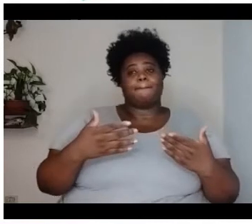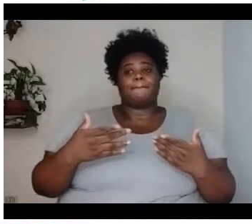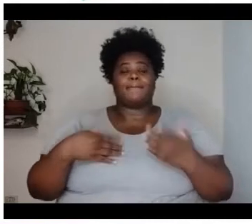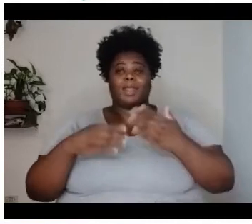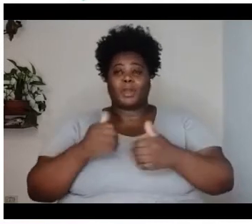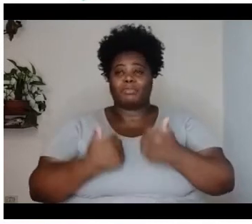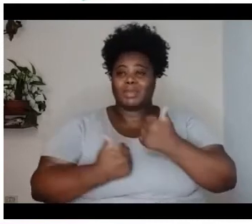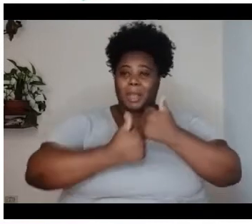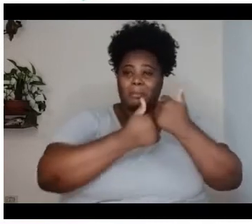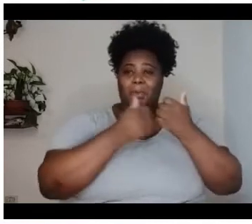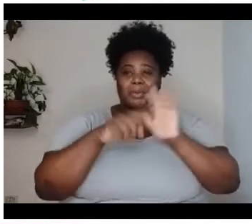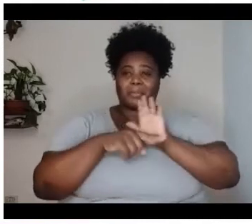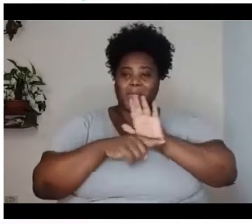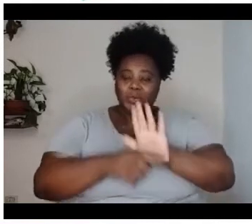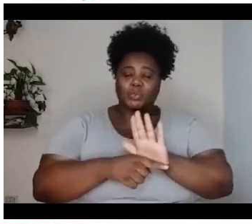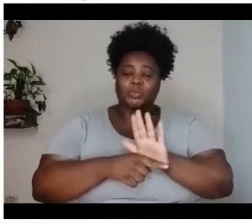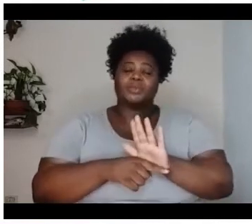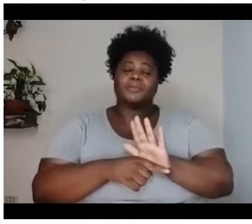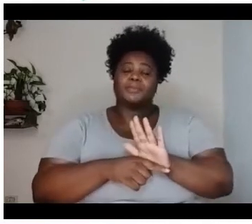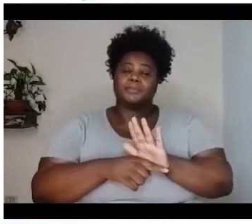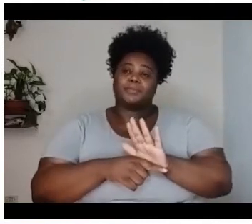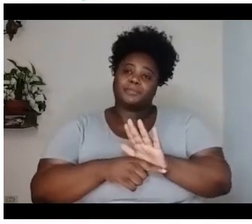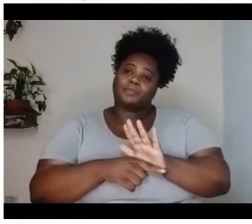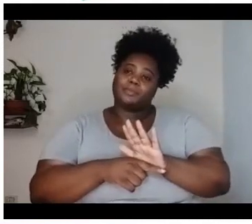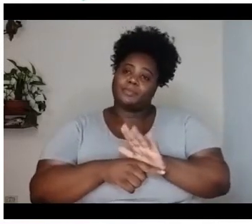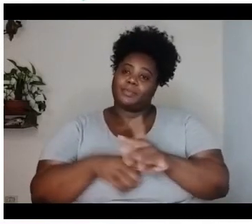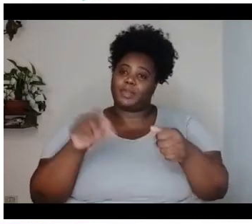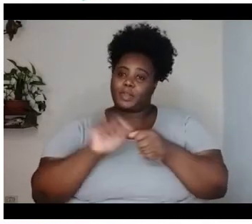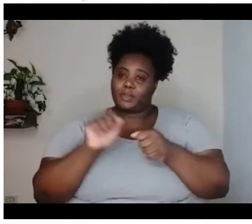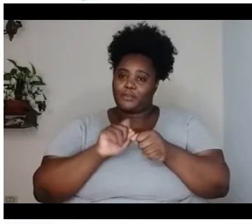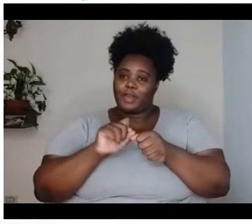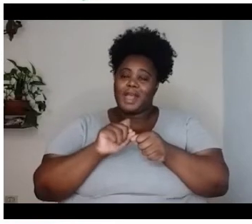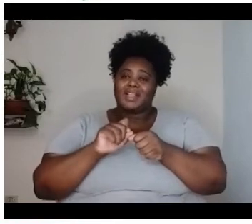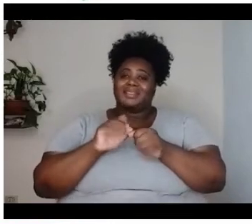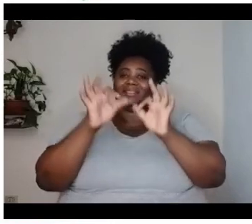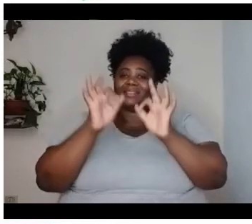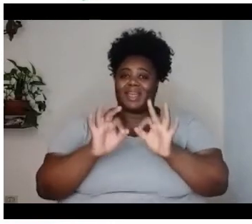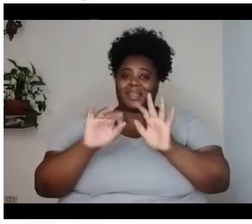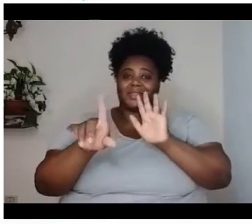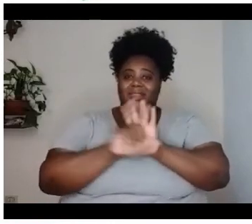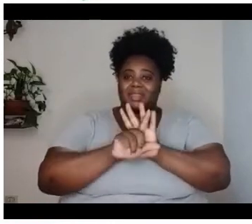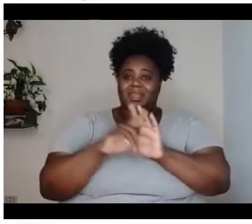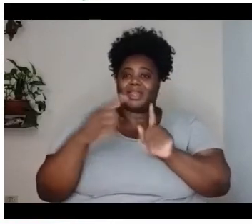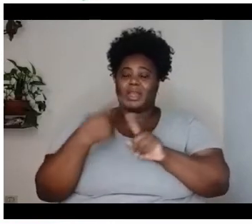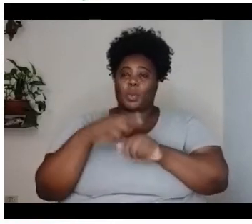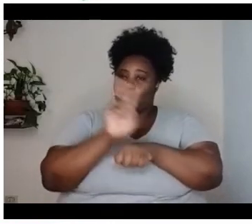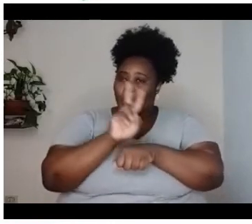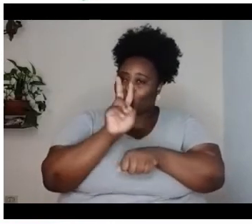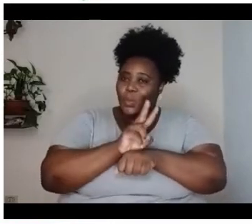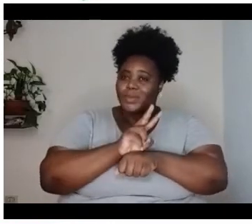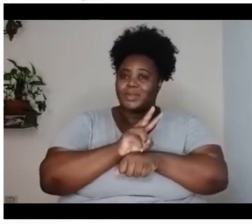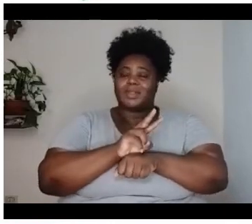me ajuda, e que eu faça tudo dentro da lei, né? Que eu tenha cuidado com